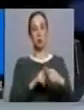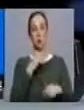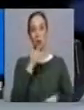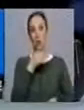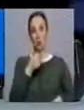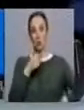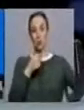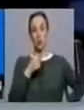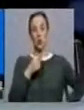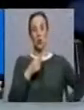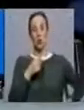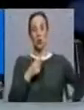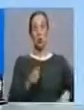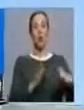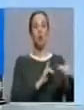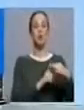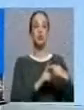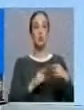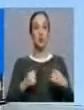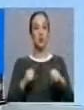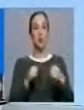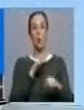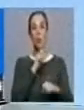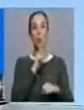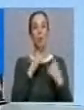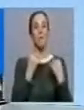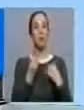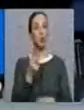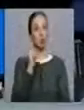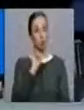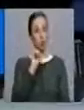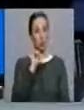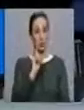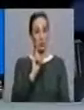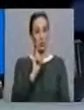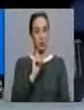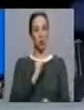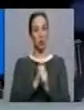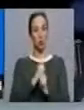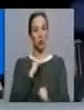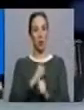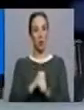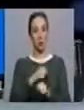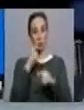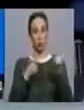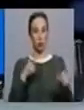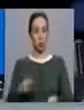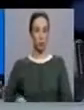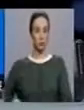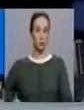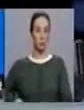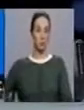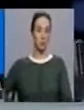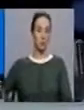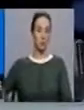lago von den será pode ser altamente importante na performance dos indivíduos por